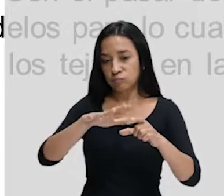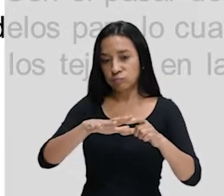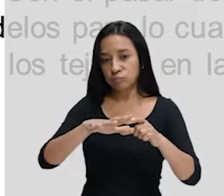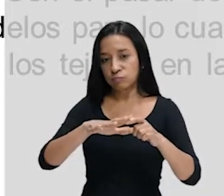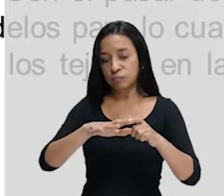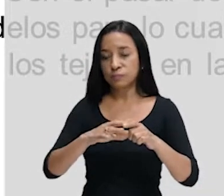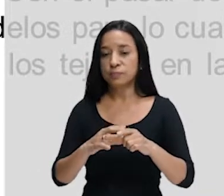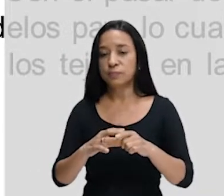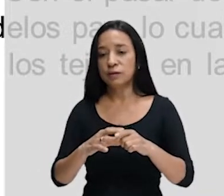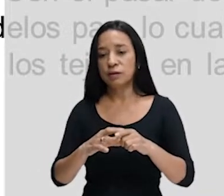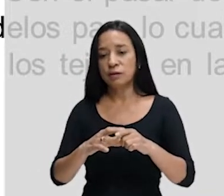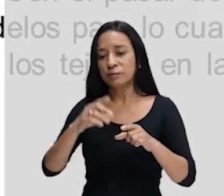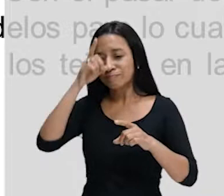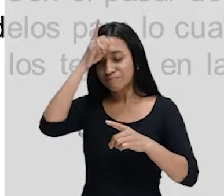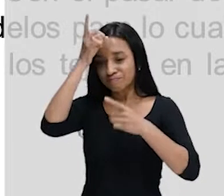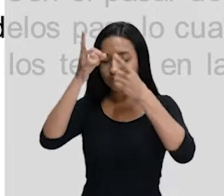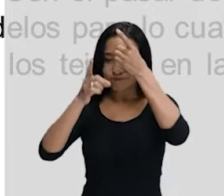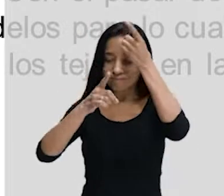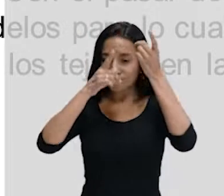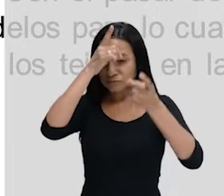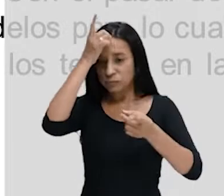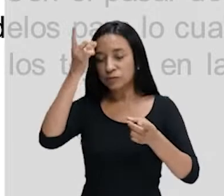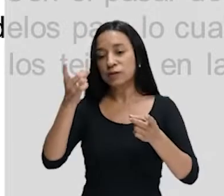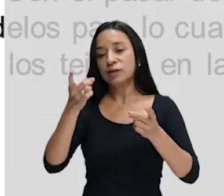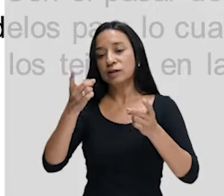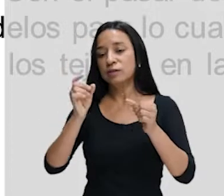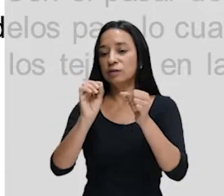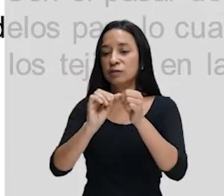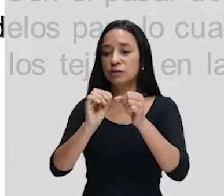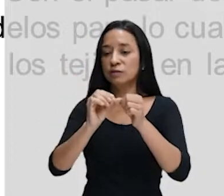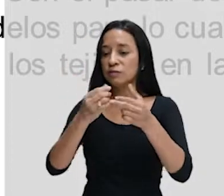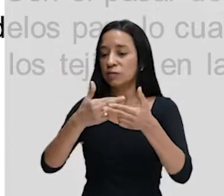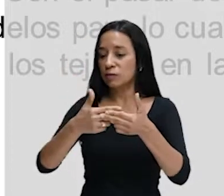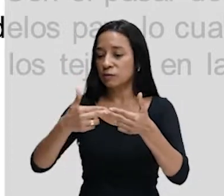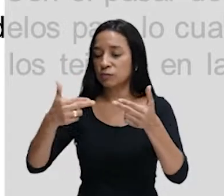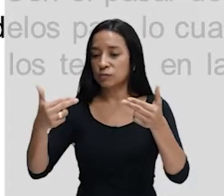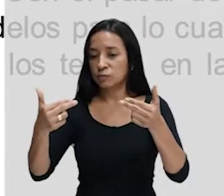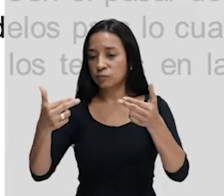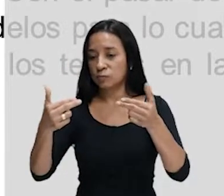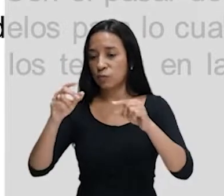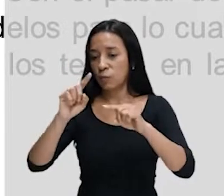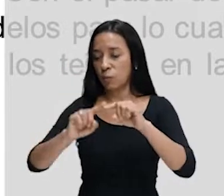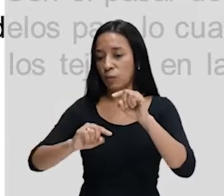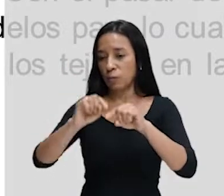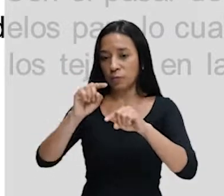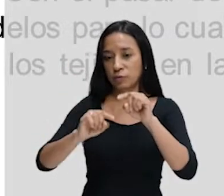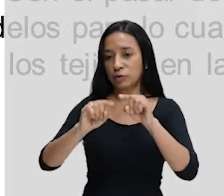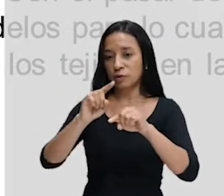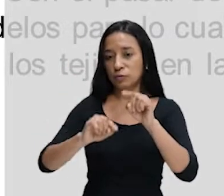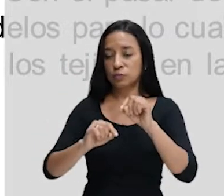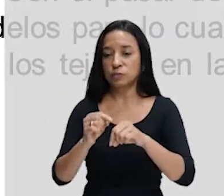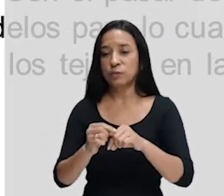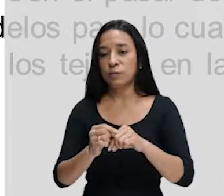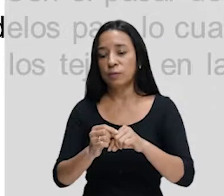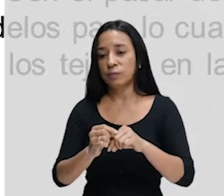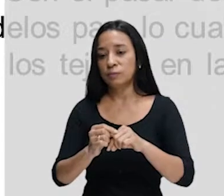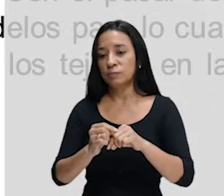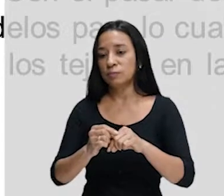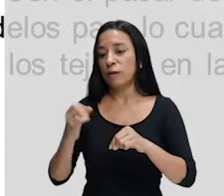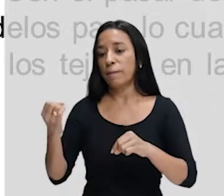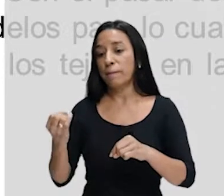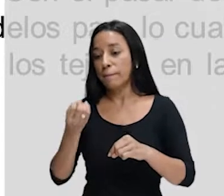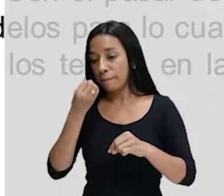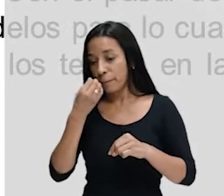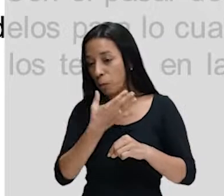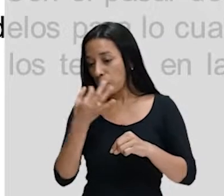uma incrível criatividade e elaboram uma grande variedade de artigos de couro de qualidade,